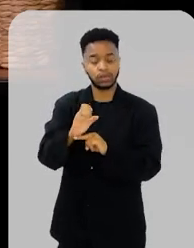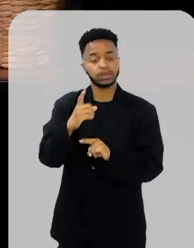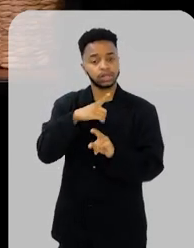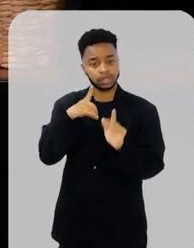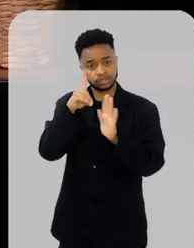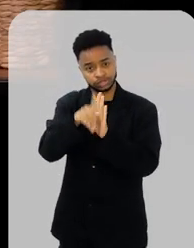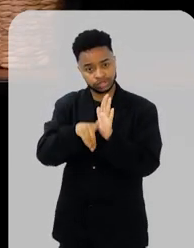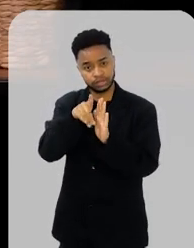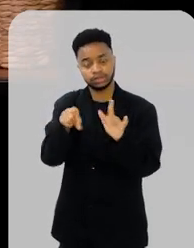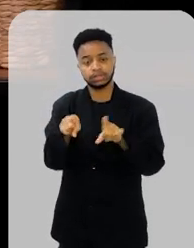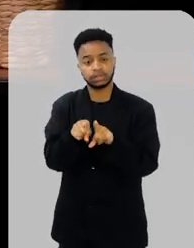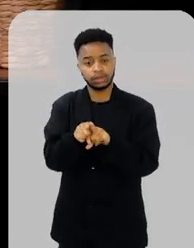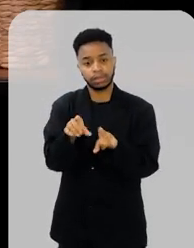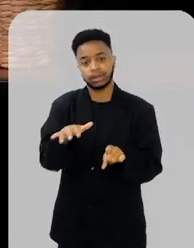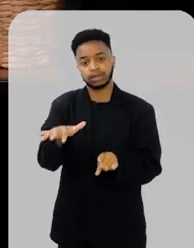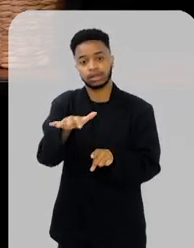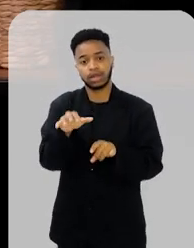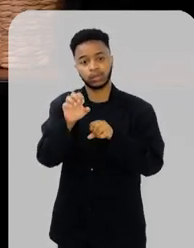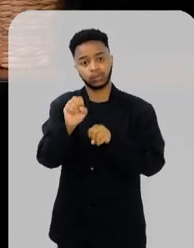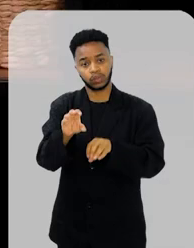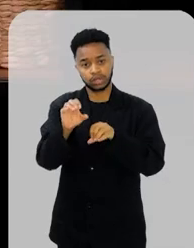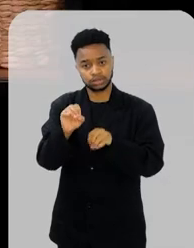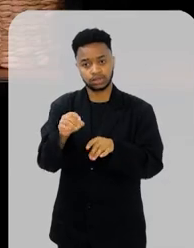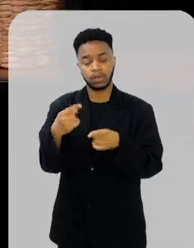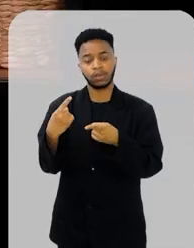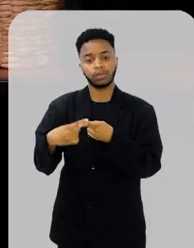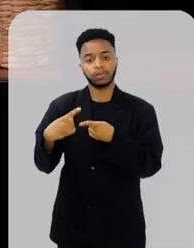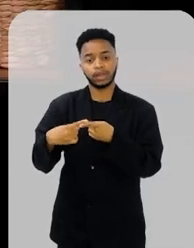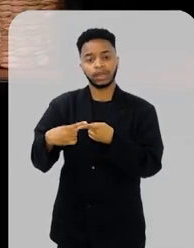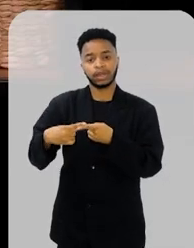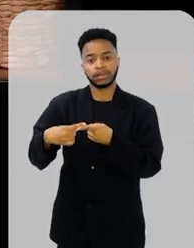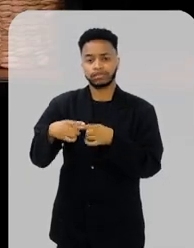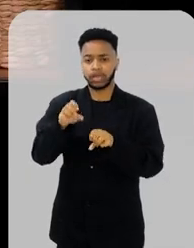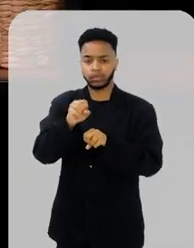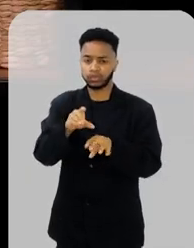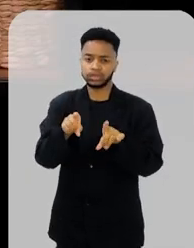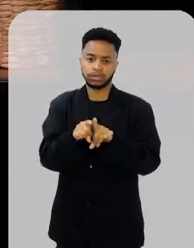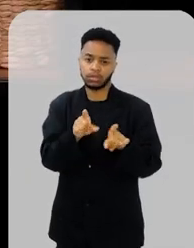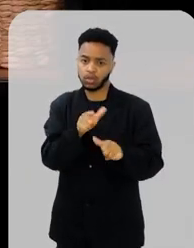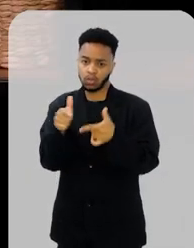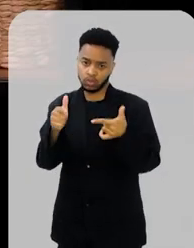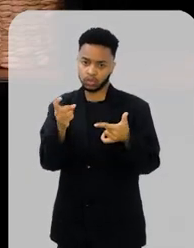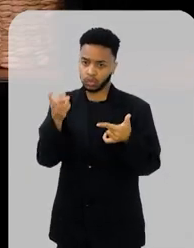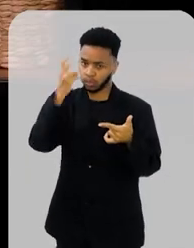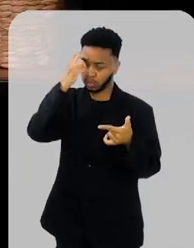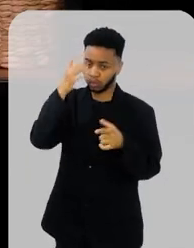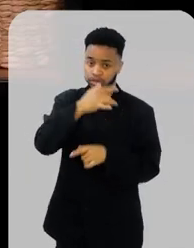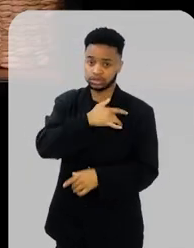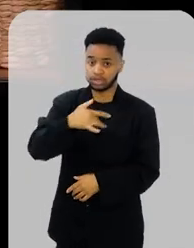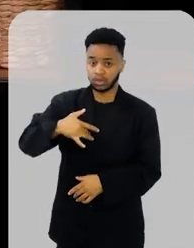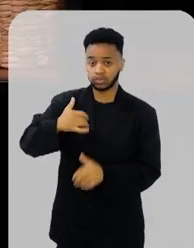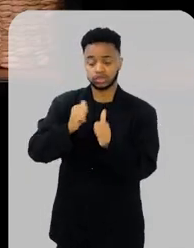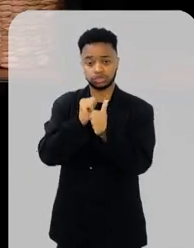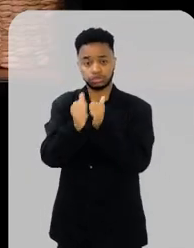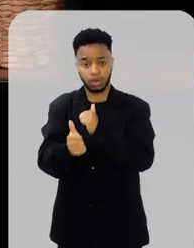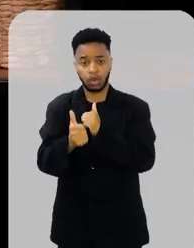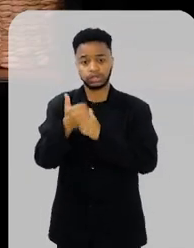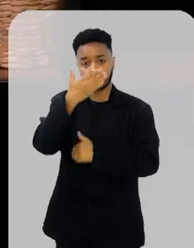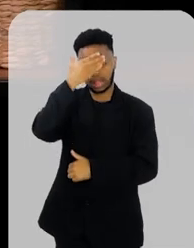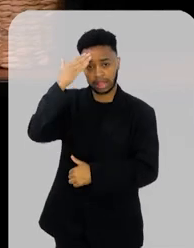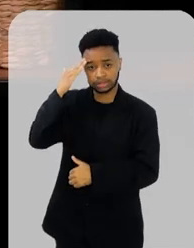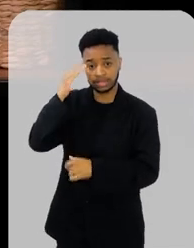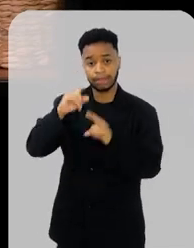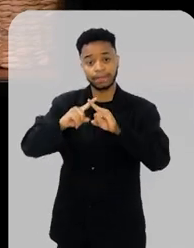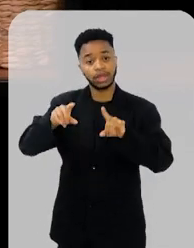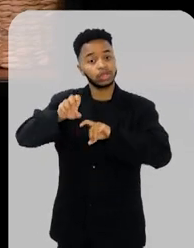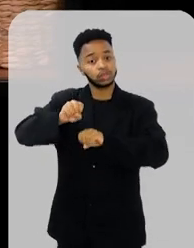também diretrizes para essa área de educação, no qual educação e outras, né, cultura, saúde, esporte, lazer, mas